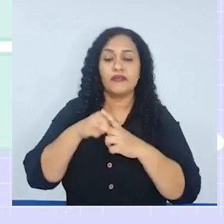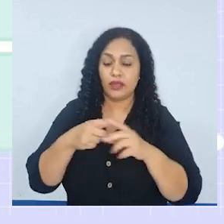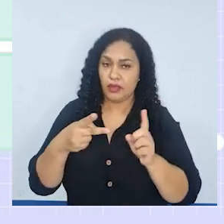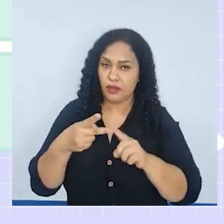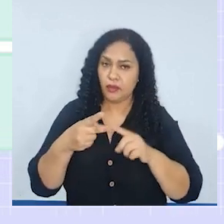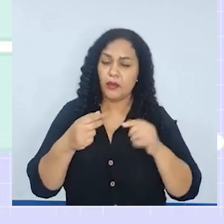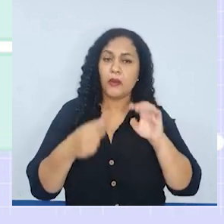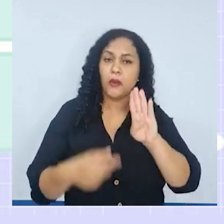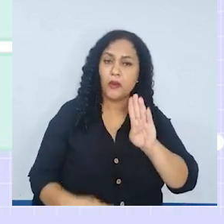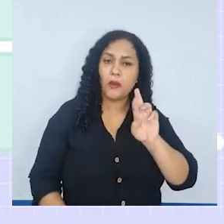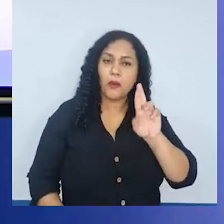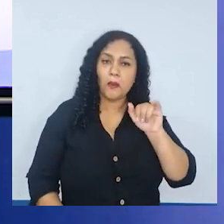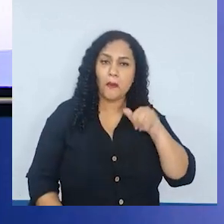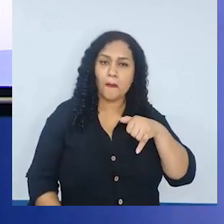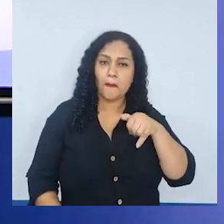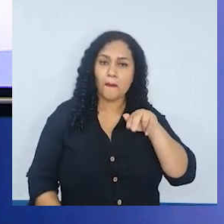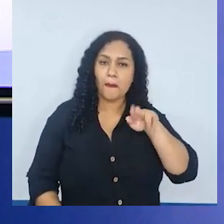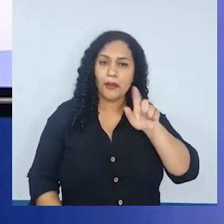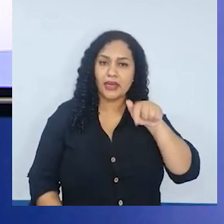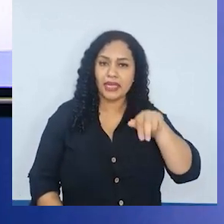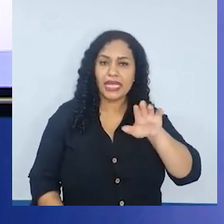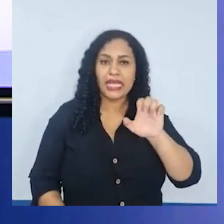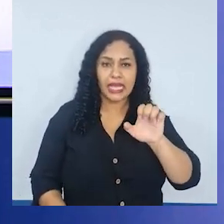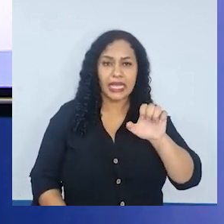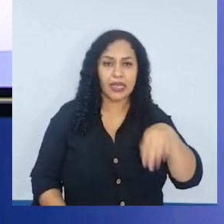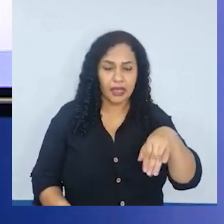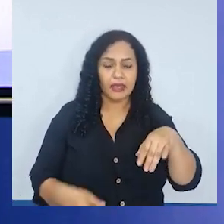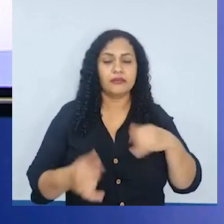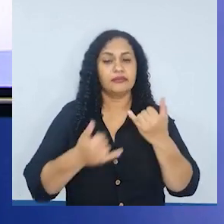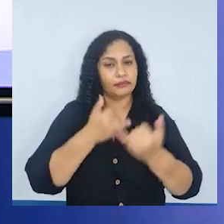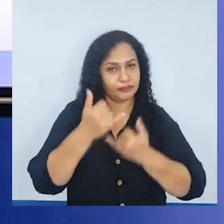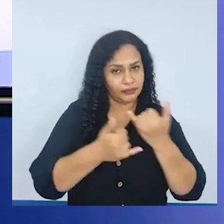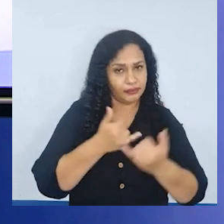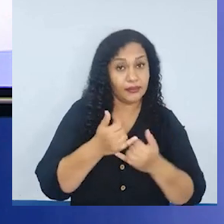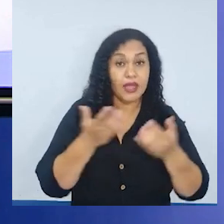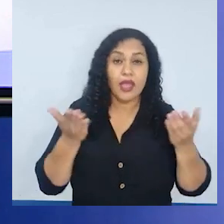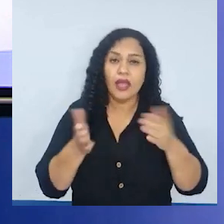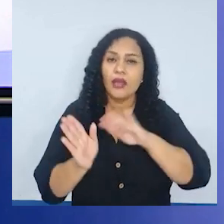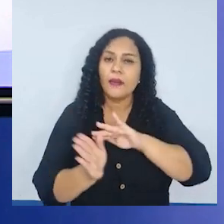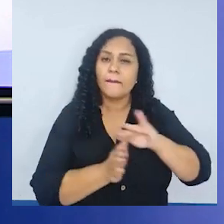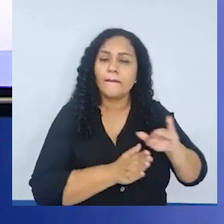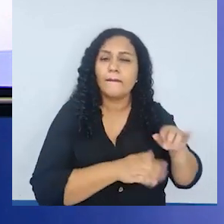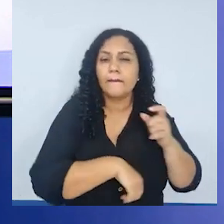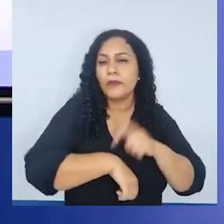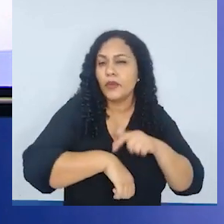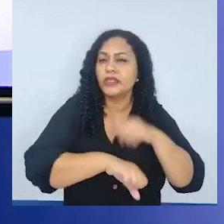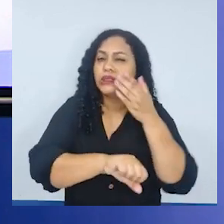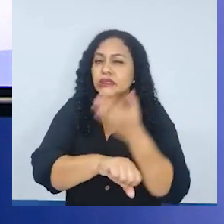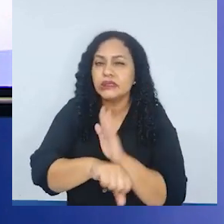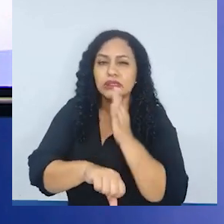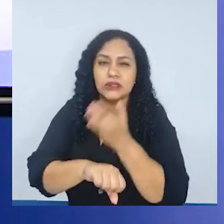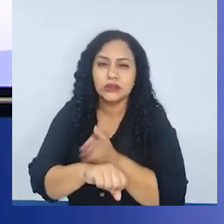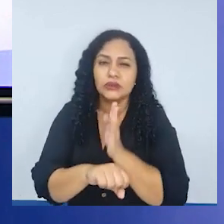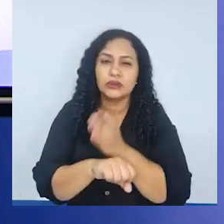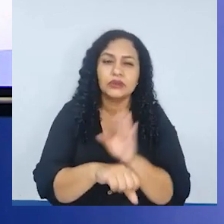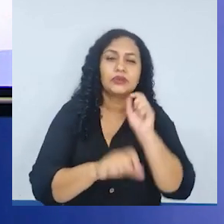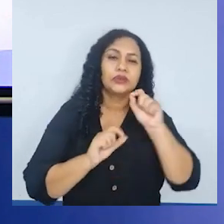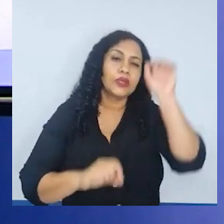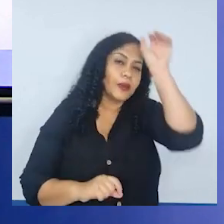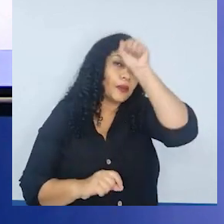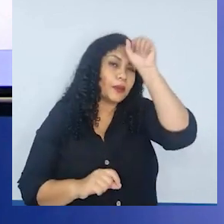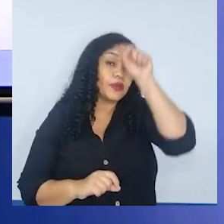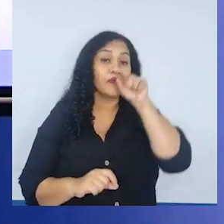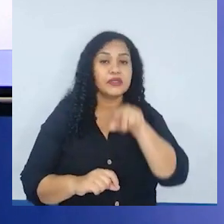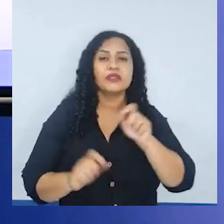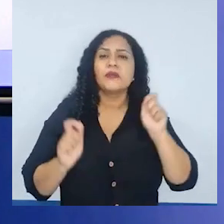modo indicativo. Olha só, agora chegou a hora da gente praticar um pouquinho do que nós aprendemos hoje.